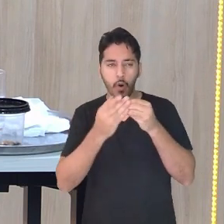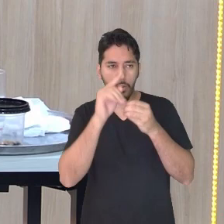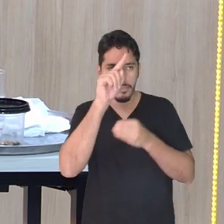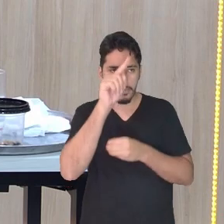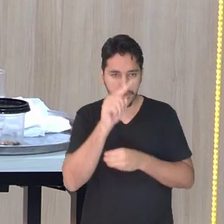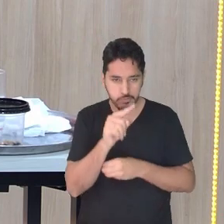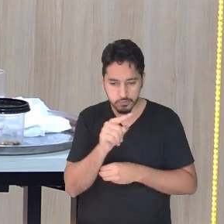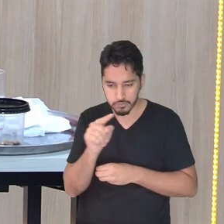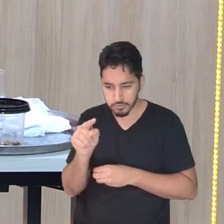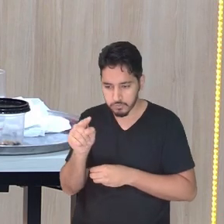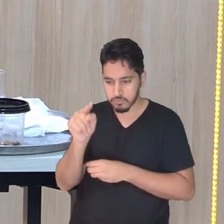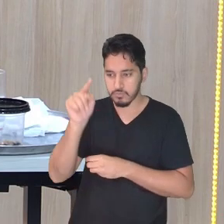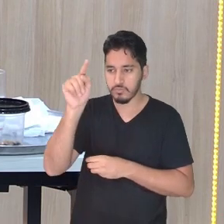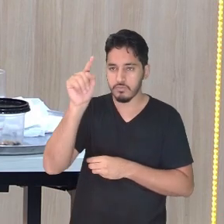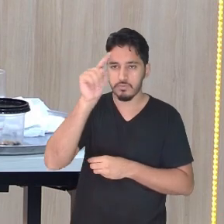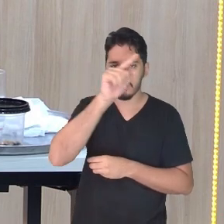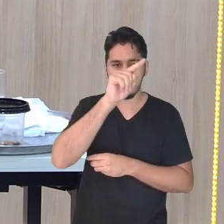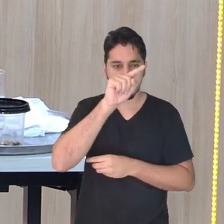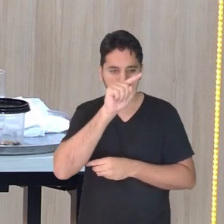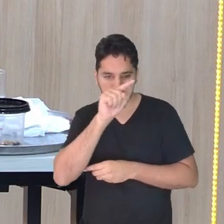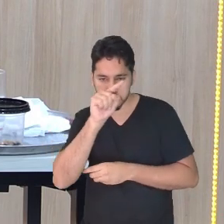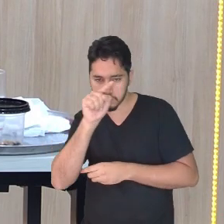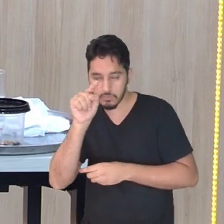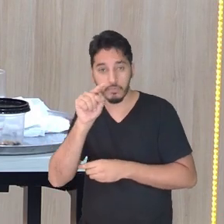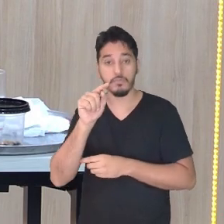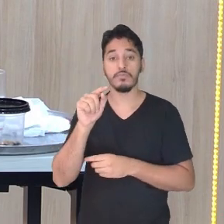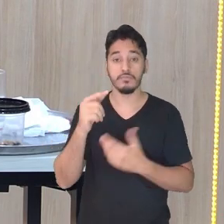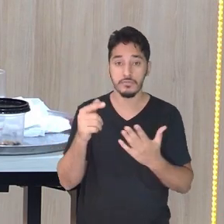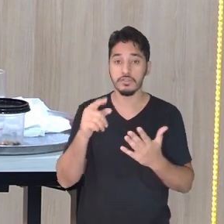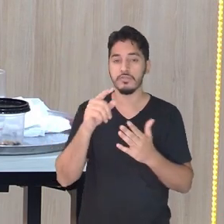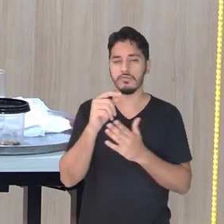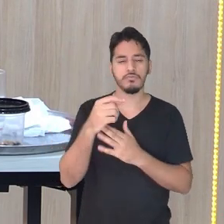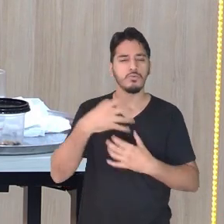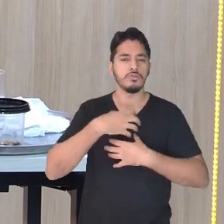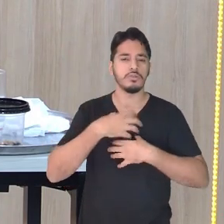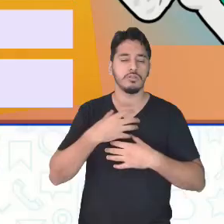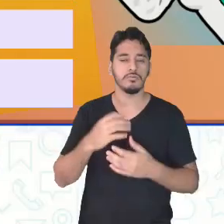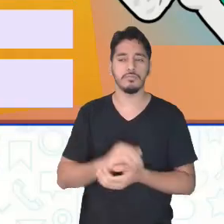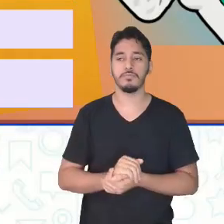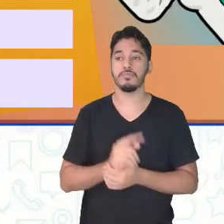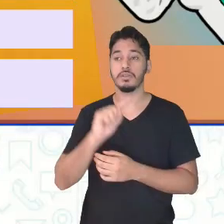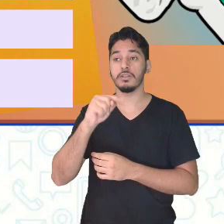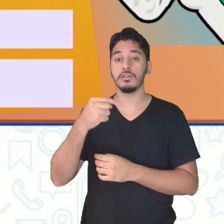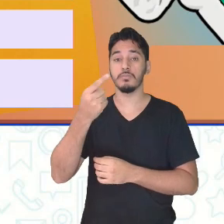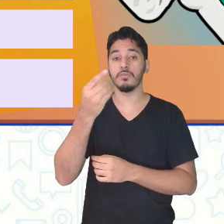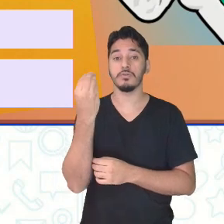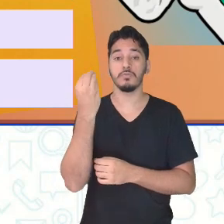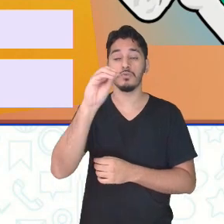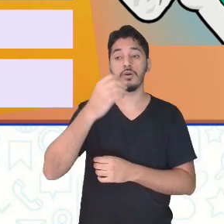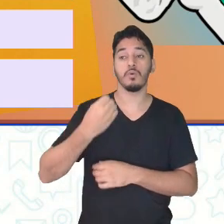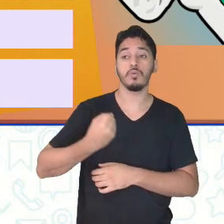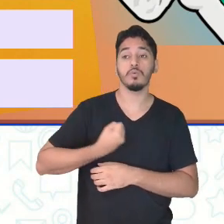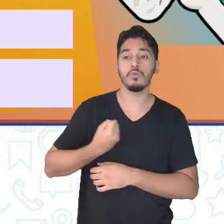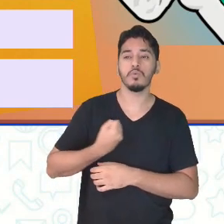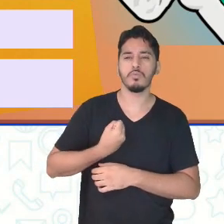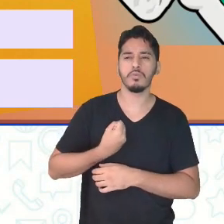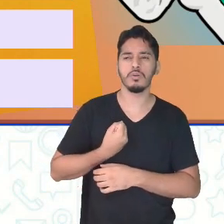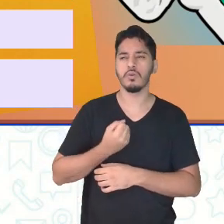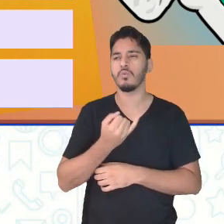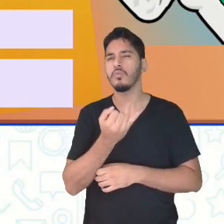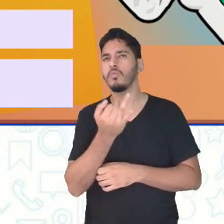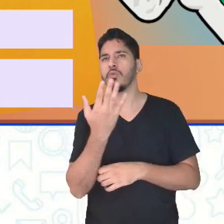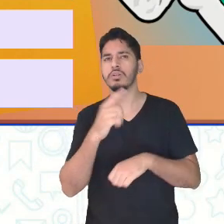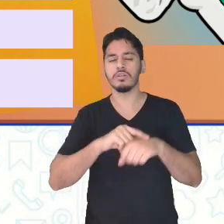como vocês estão percebendo aí, né, na imagem. Depois vocês vão colocar o número. Quantas